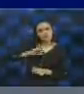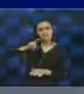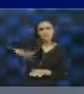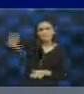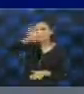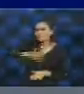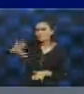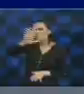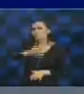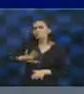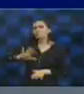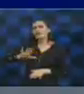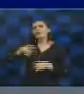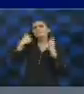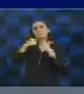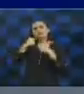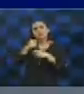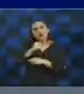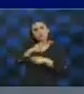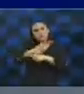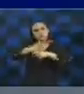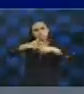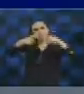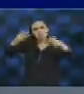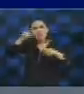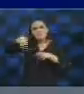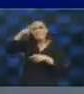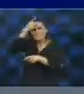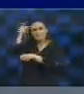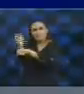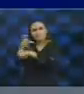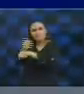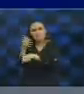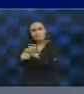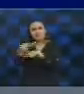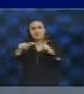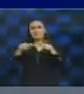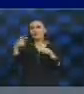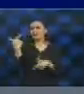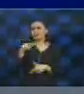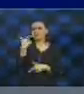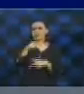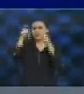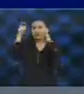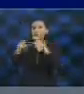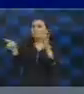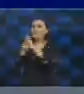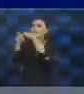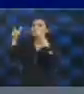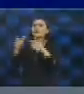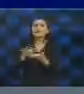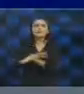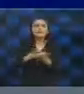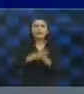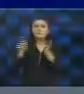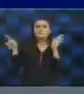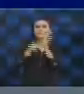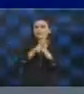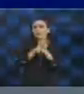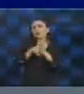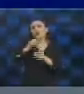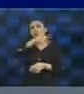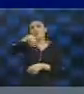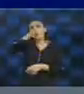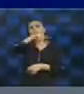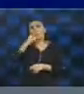civis. Garantir a progressão desses trabalhadores que hoje não têm a garantia da sua data base aprovada, entre outros deputados,